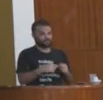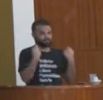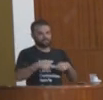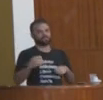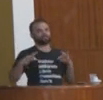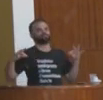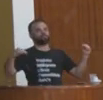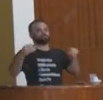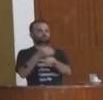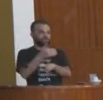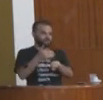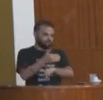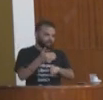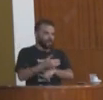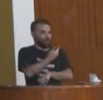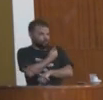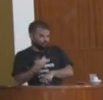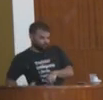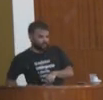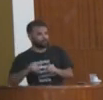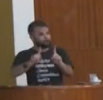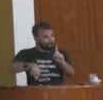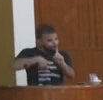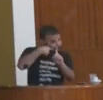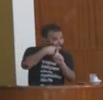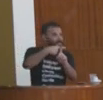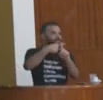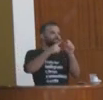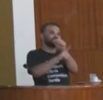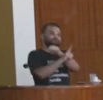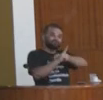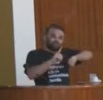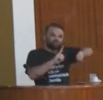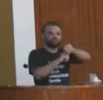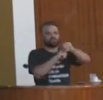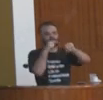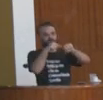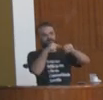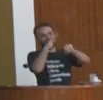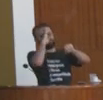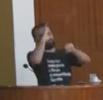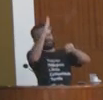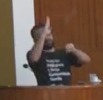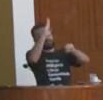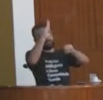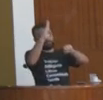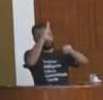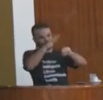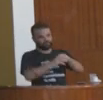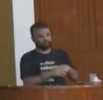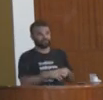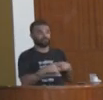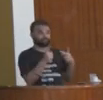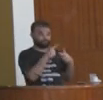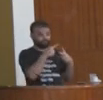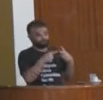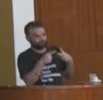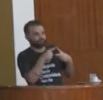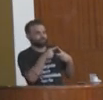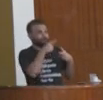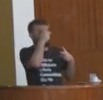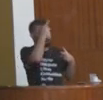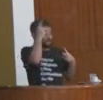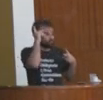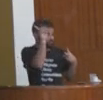todos, tanto do governo, mas principalmente das pessoas ou dos representantes das pessoas com